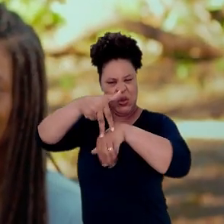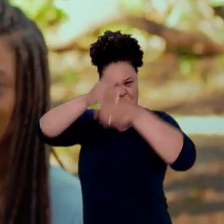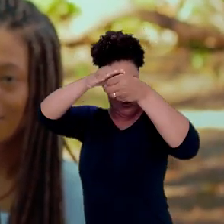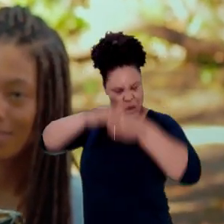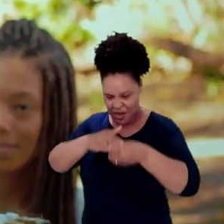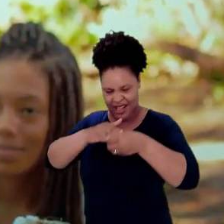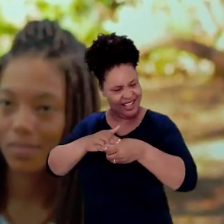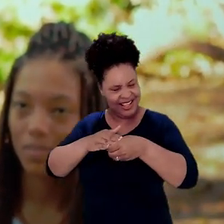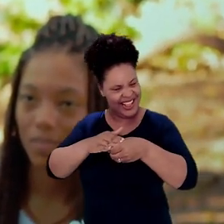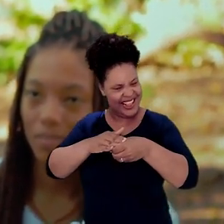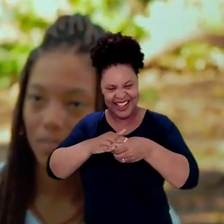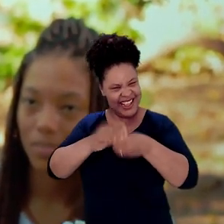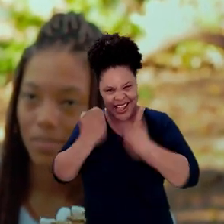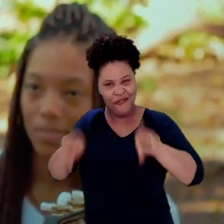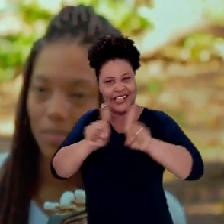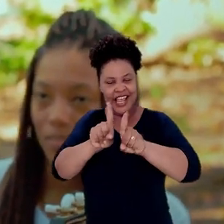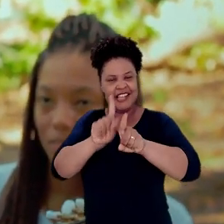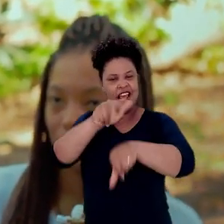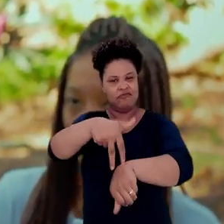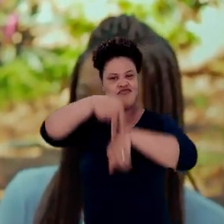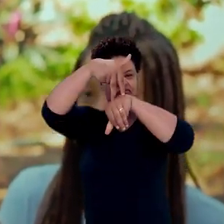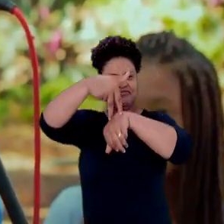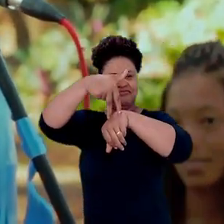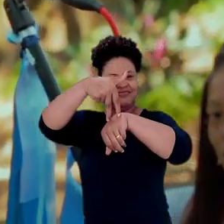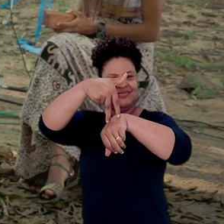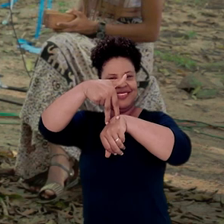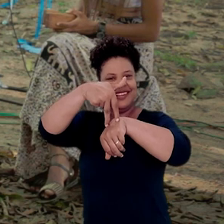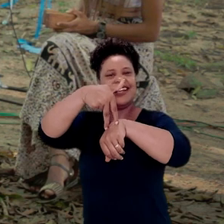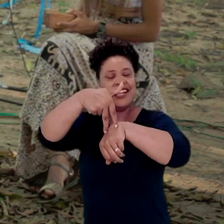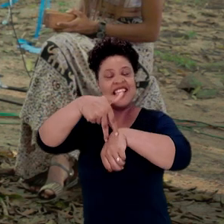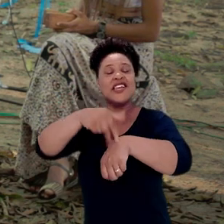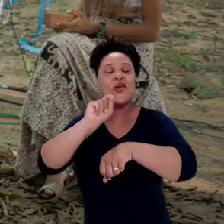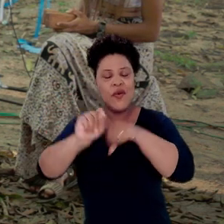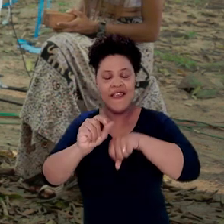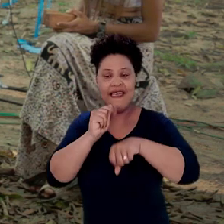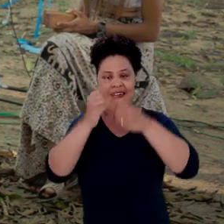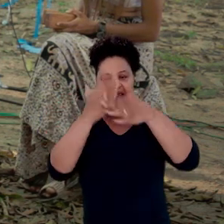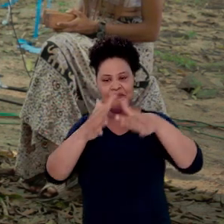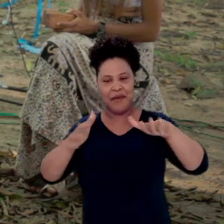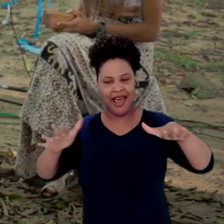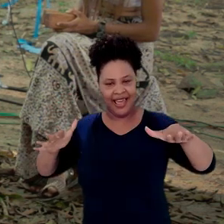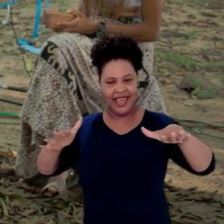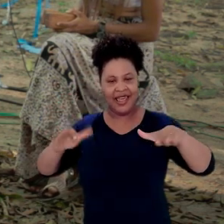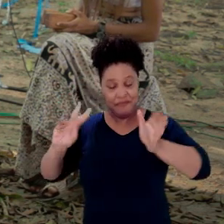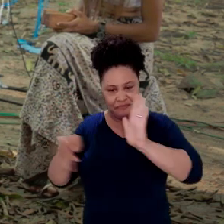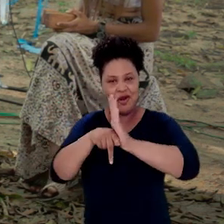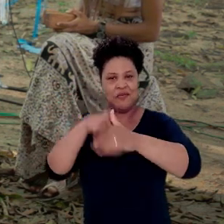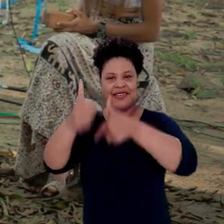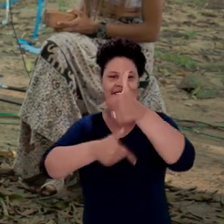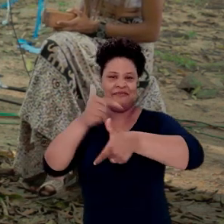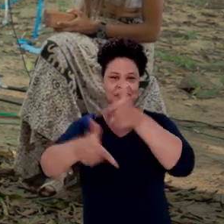rendeu ao capataz, que não se rendeu à escravidão e fez da